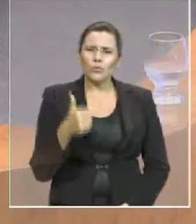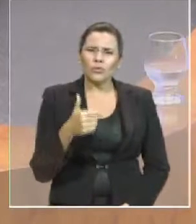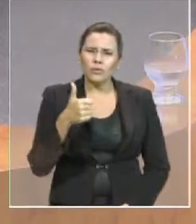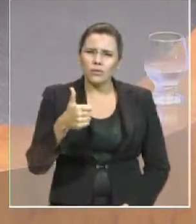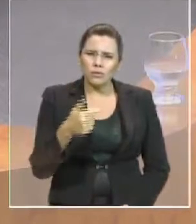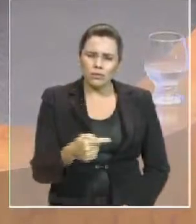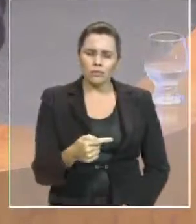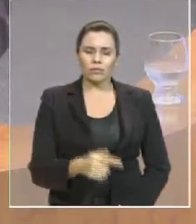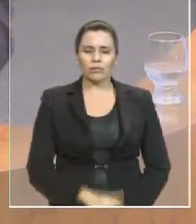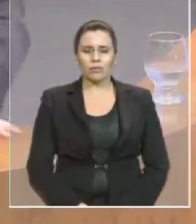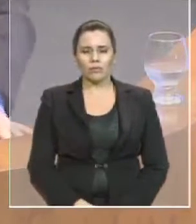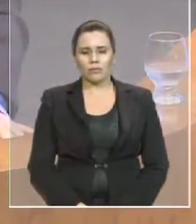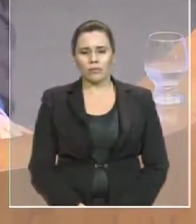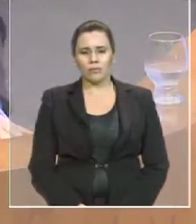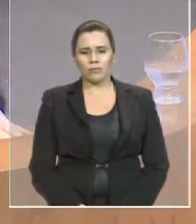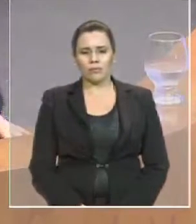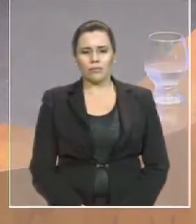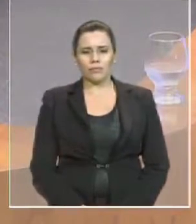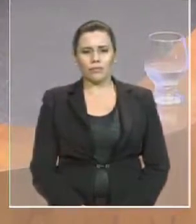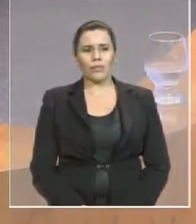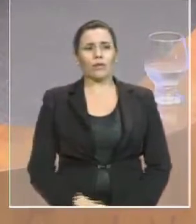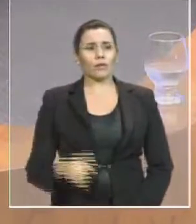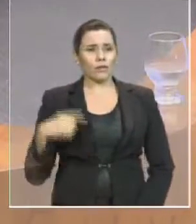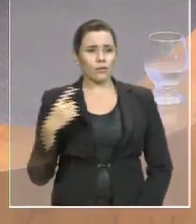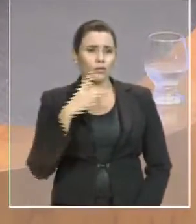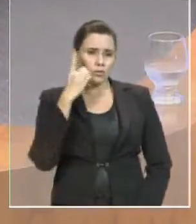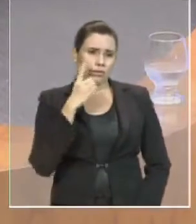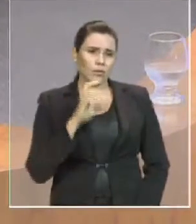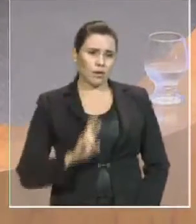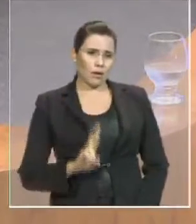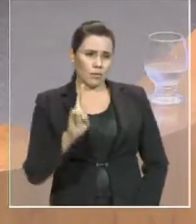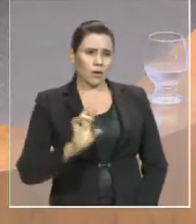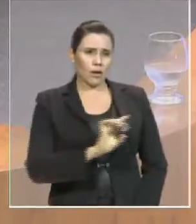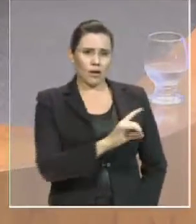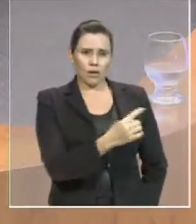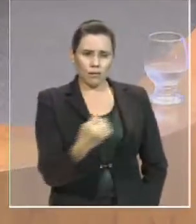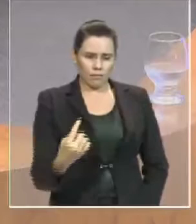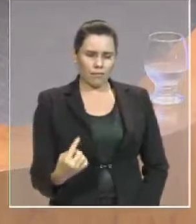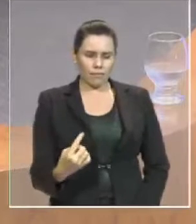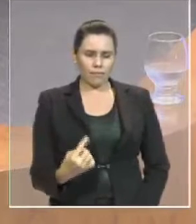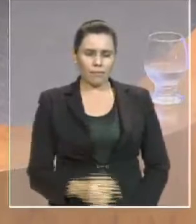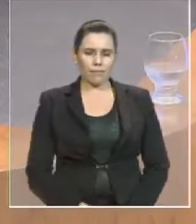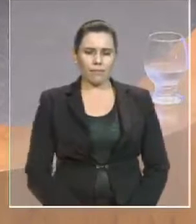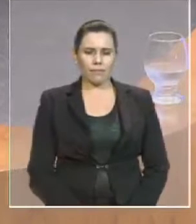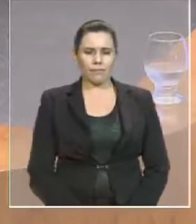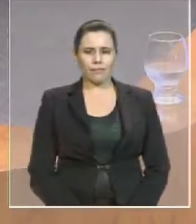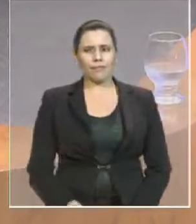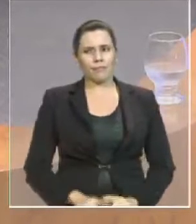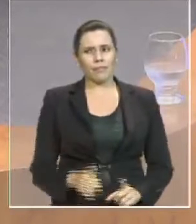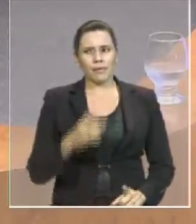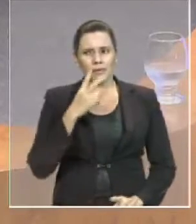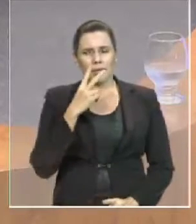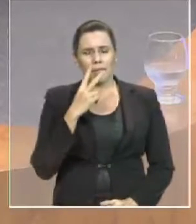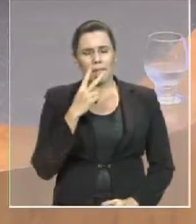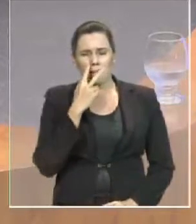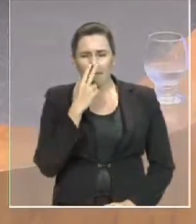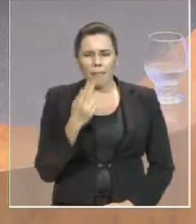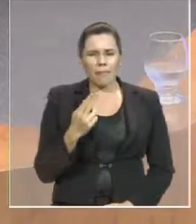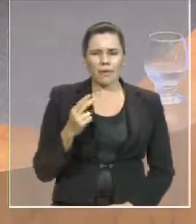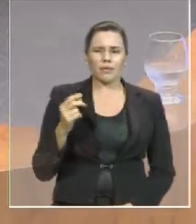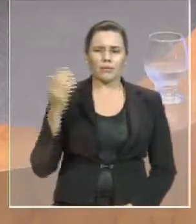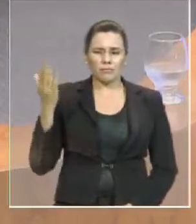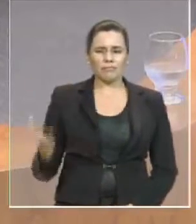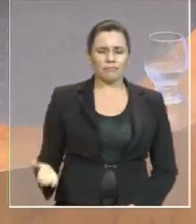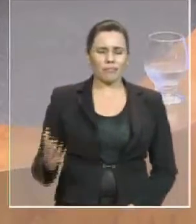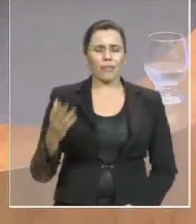governador, seja quem for, no seu município. Mas a preocupação do deputado não era essa. A preocupação do deputado é ver Timon